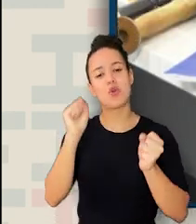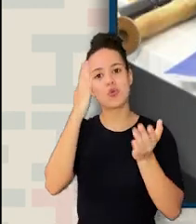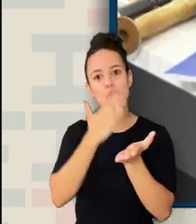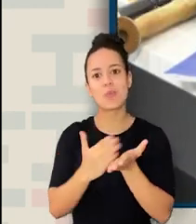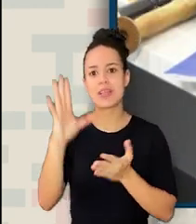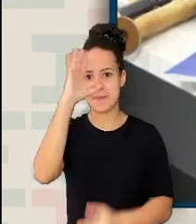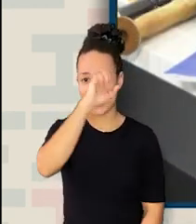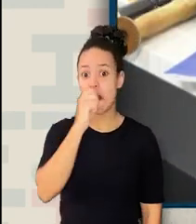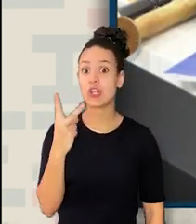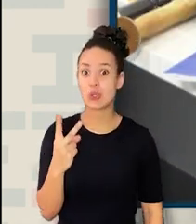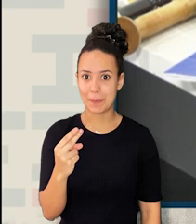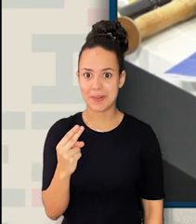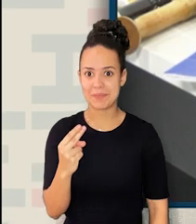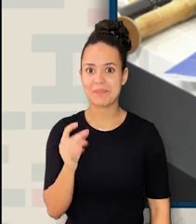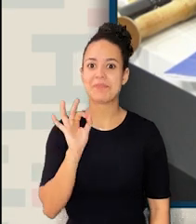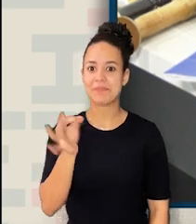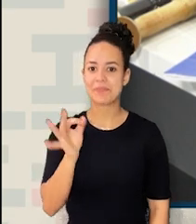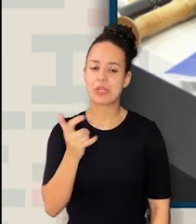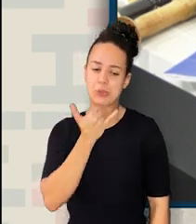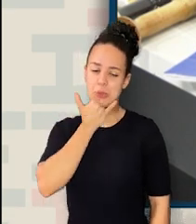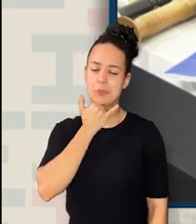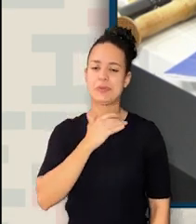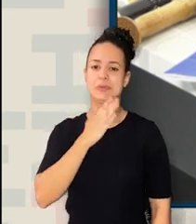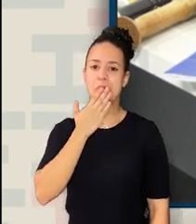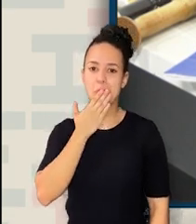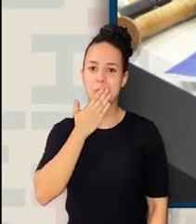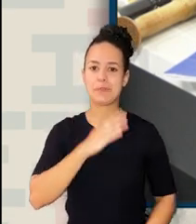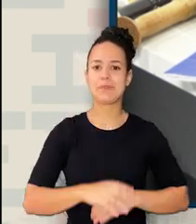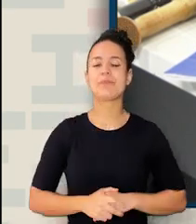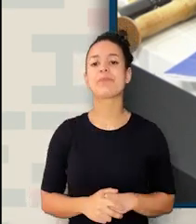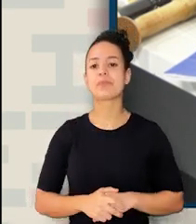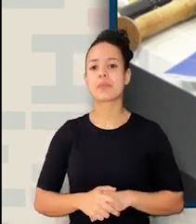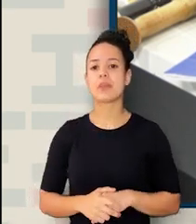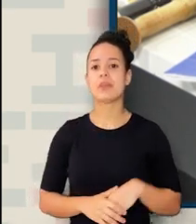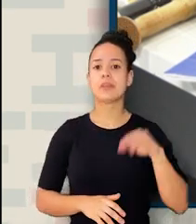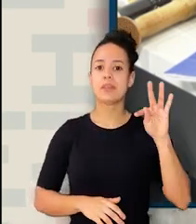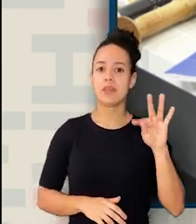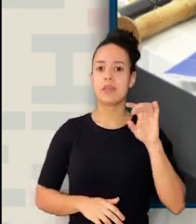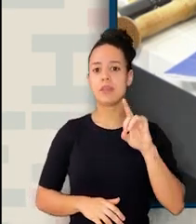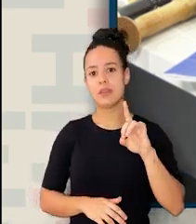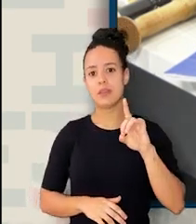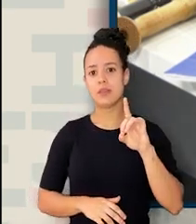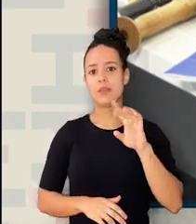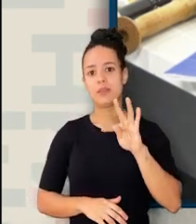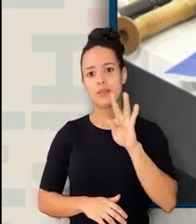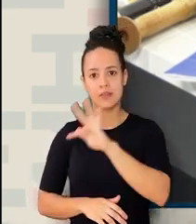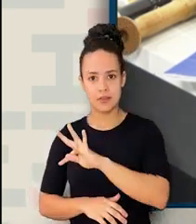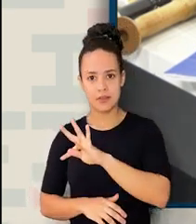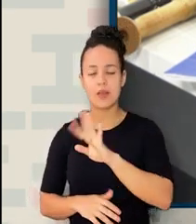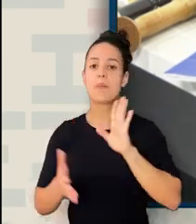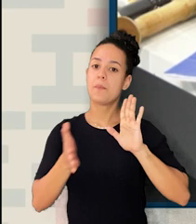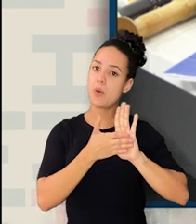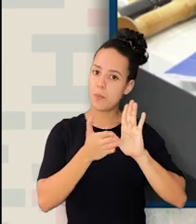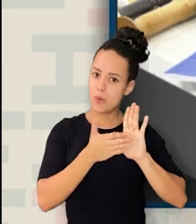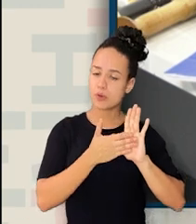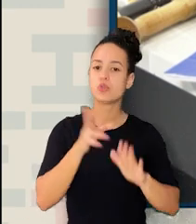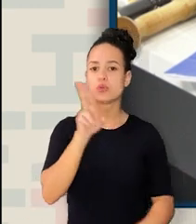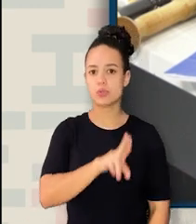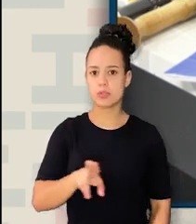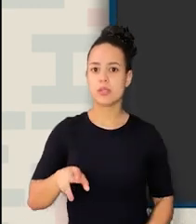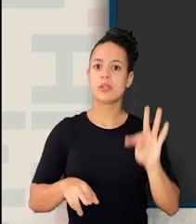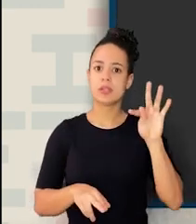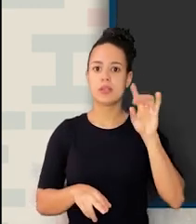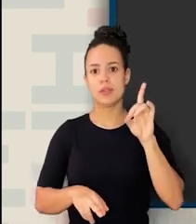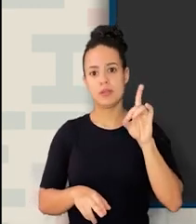dupla. Perdão. T, D, T, T, T. Ela propõe fazer T,